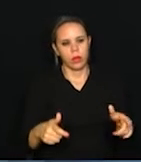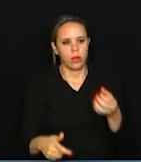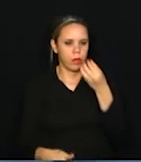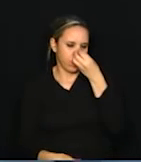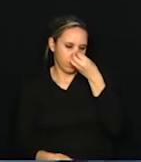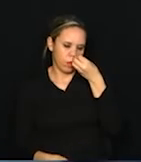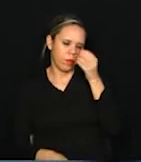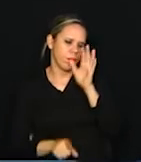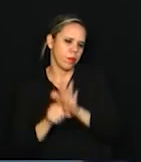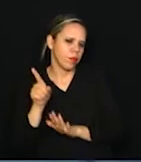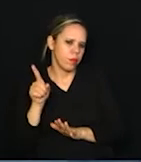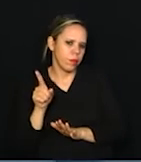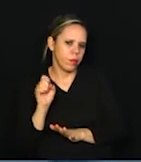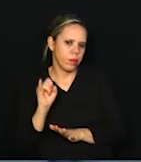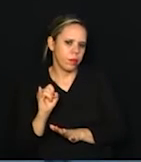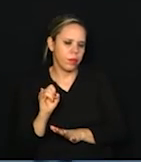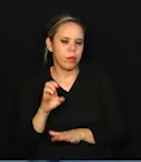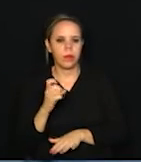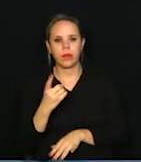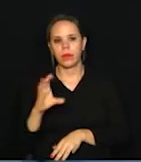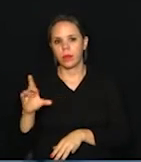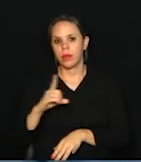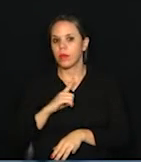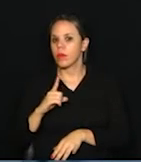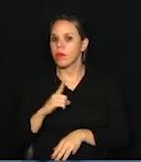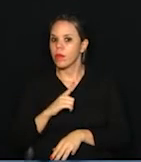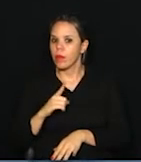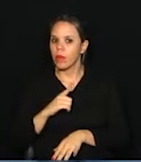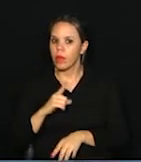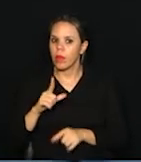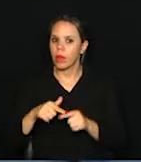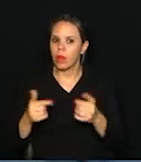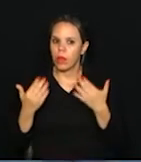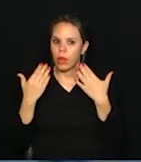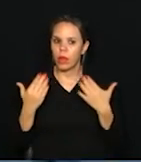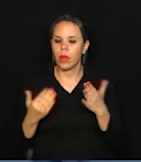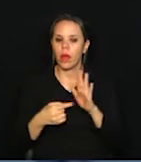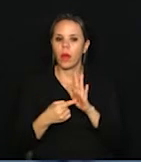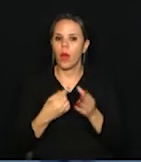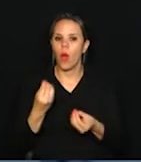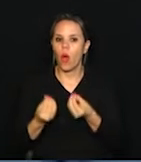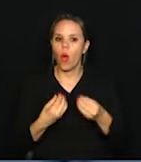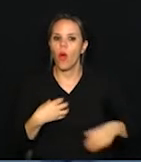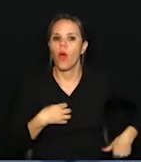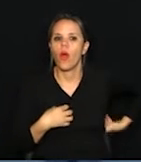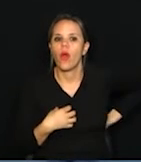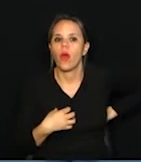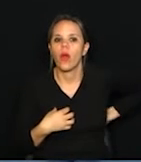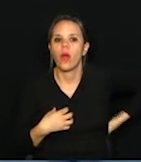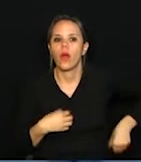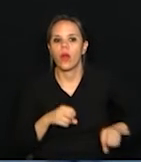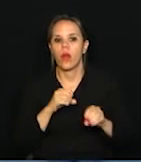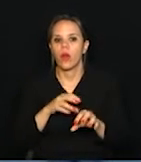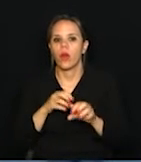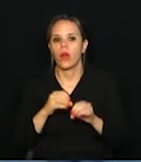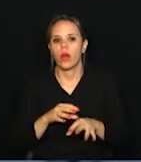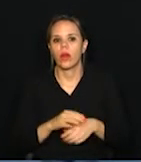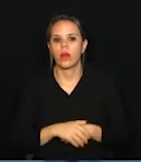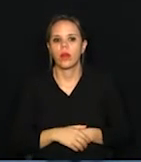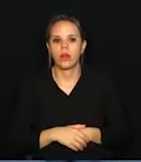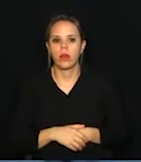Queria perguntar se a INDEC tem alguma peça publicitária, alguma forma de educação